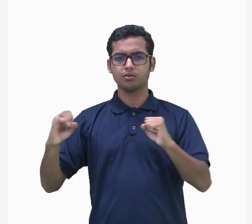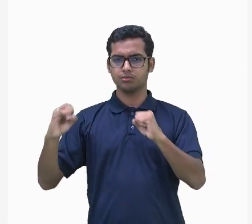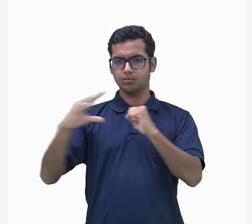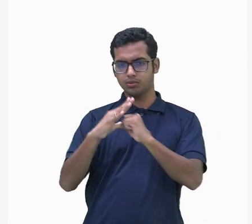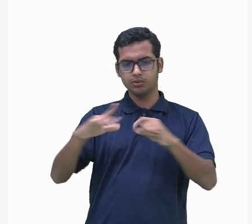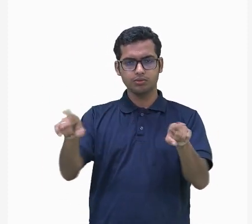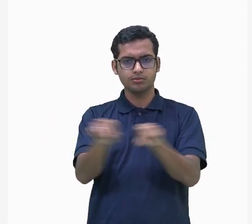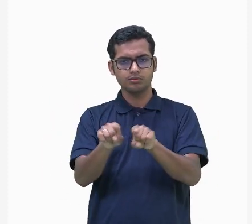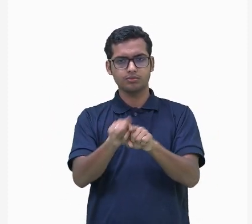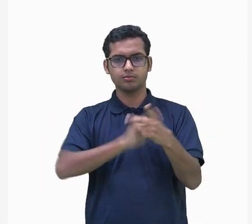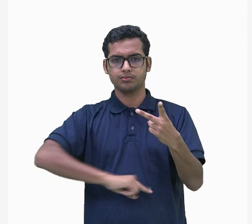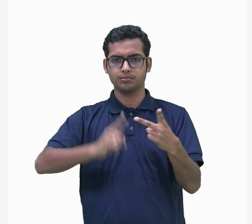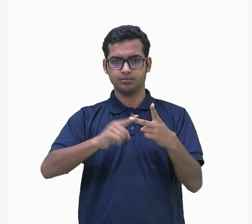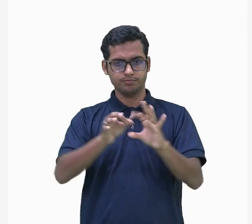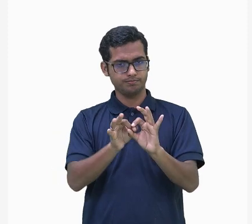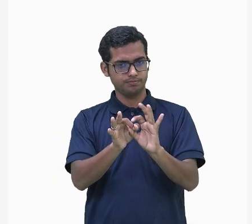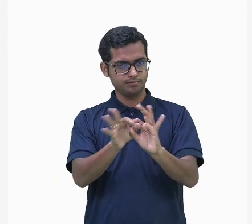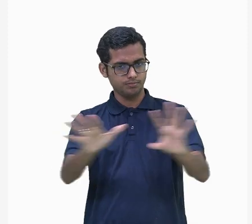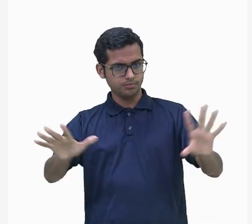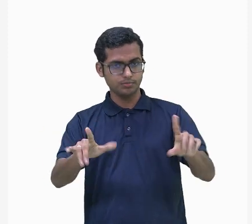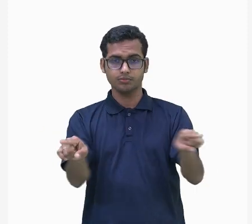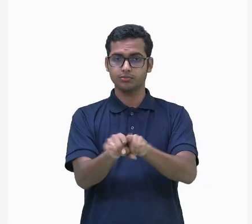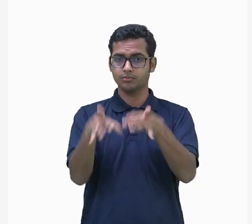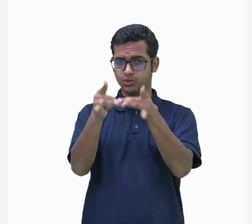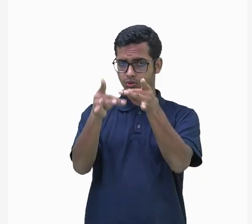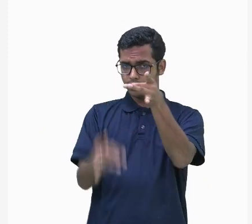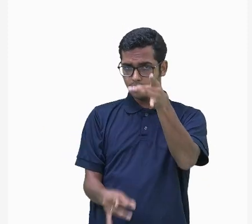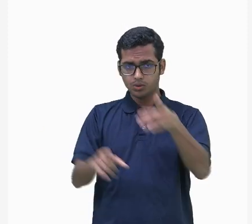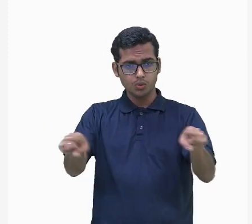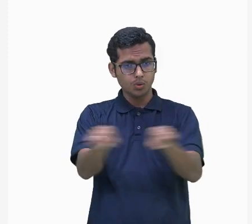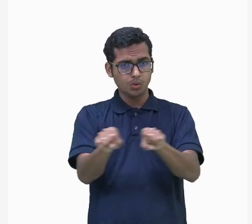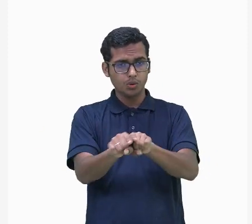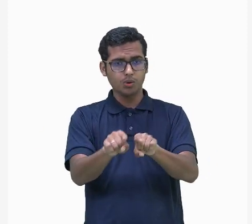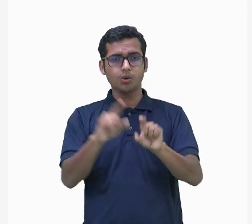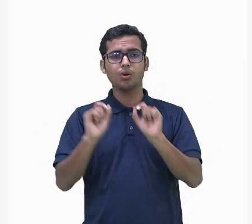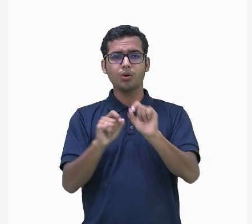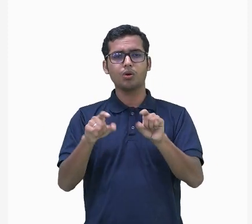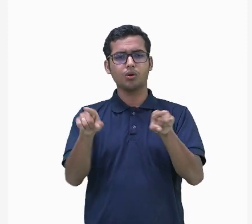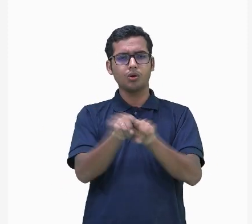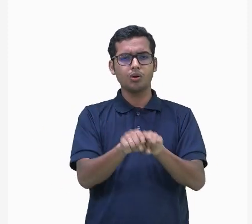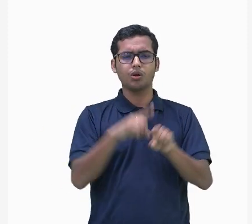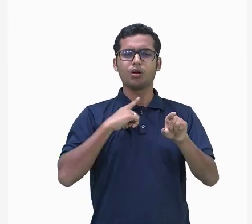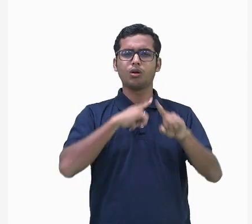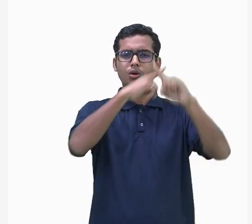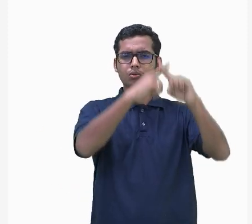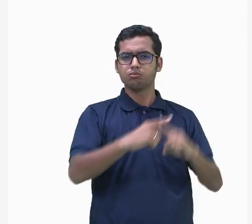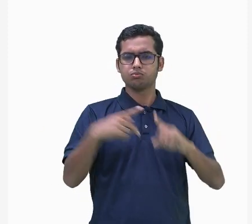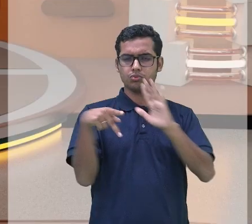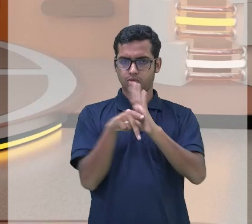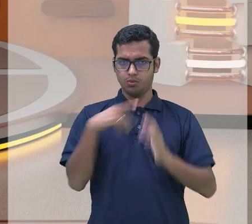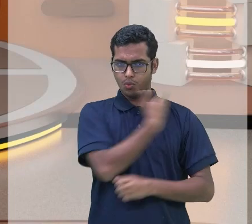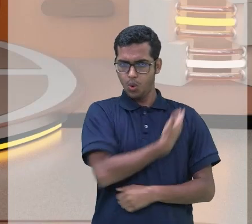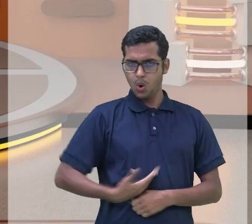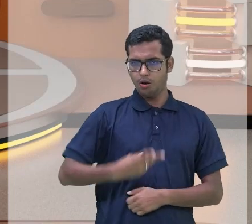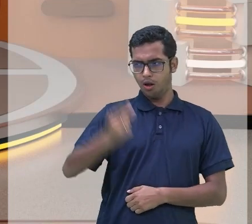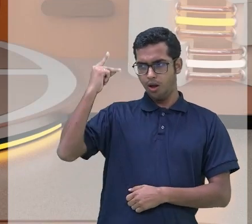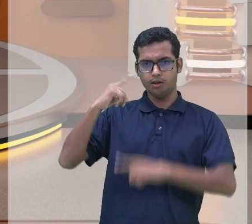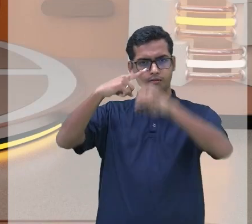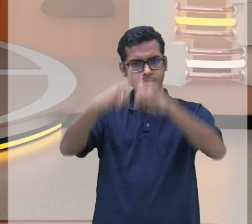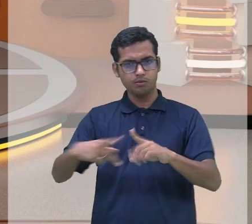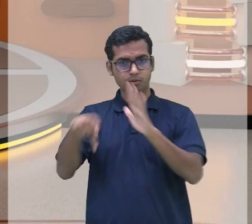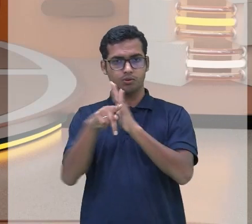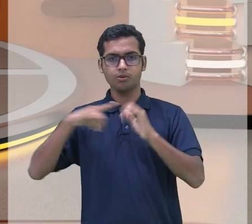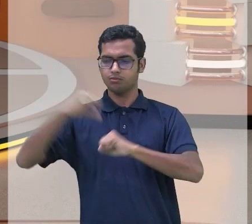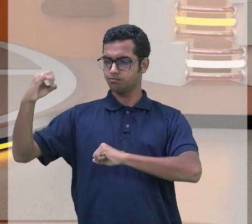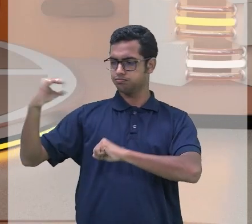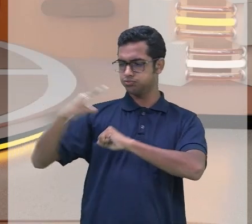do liberalismo. E o detalhamento, antigo regime versus iluminismo. Então a gente vai começar a